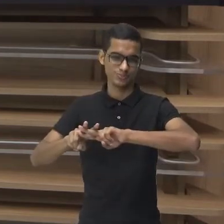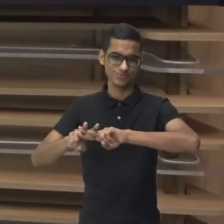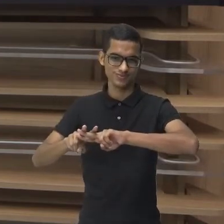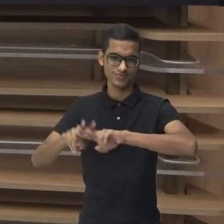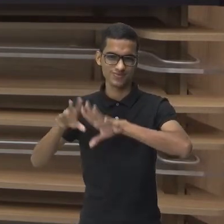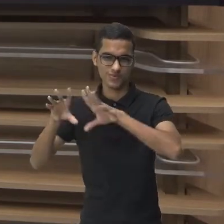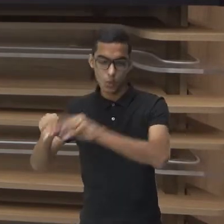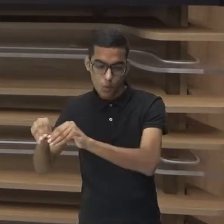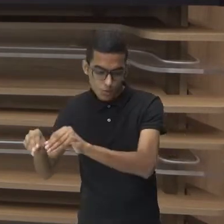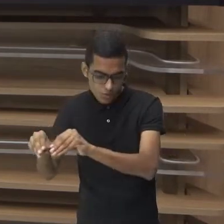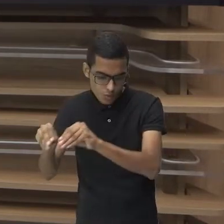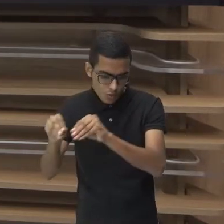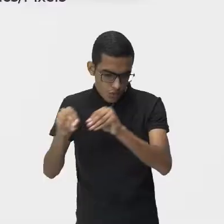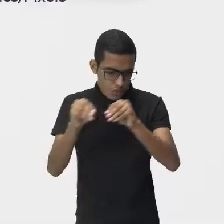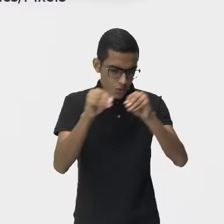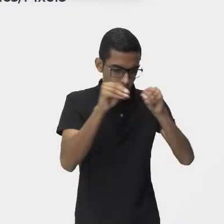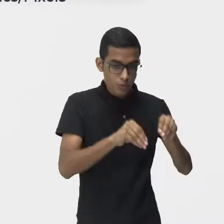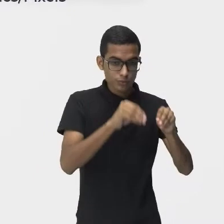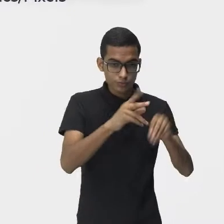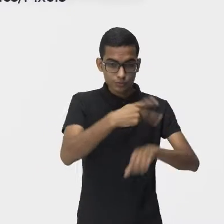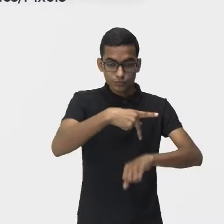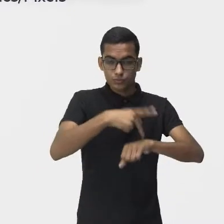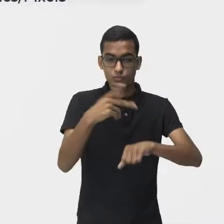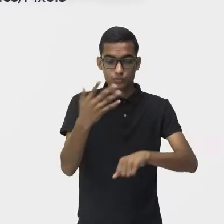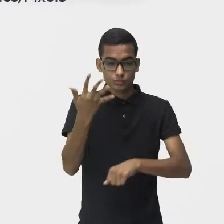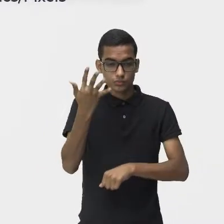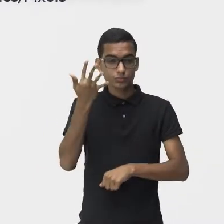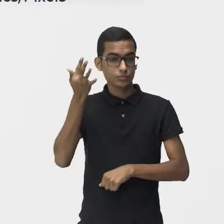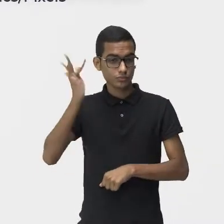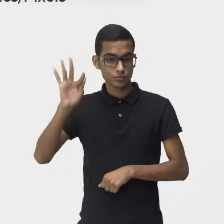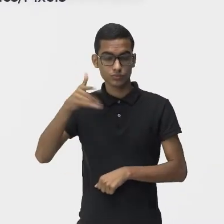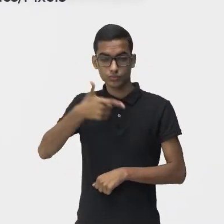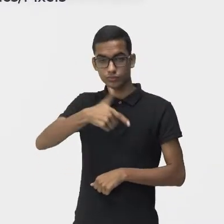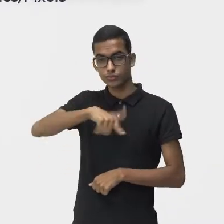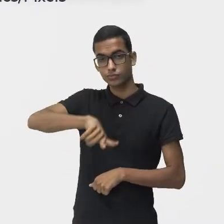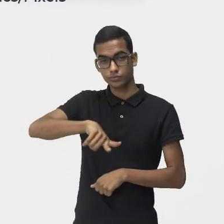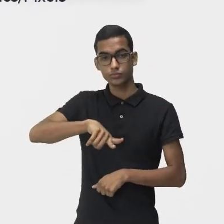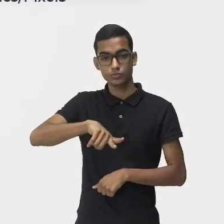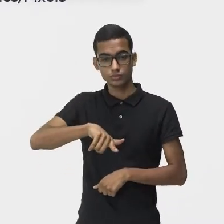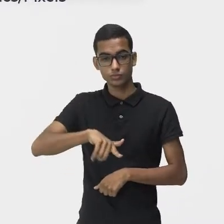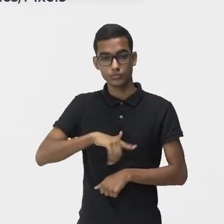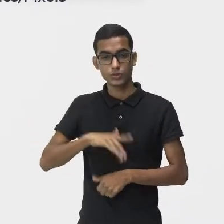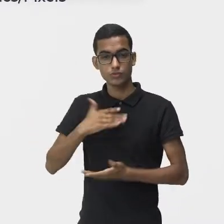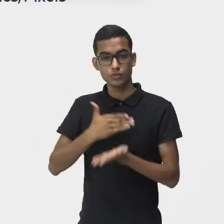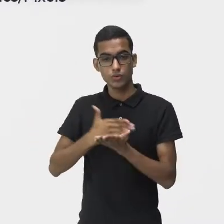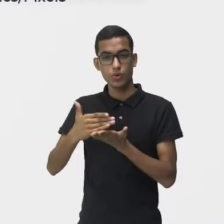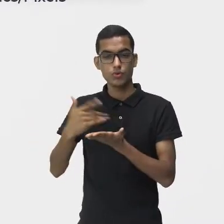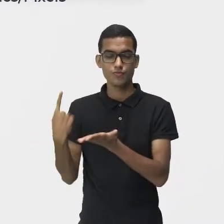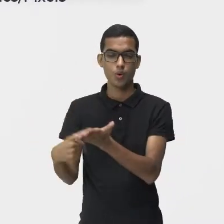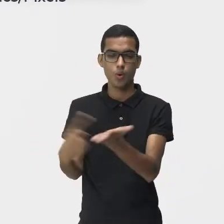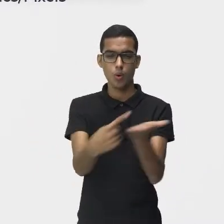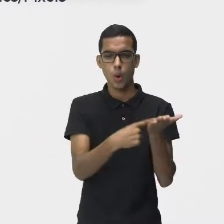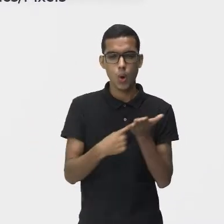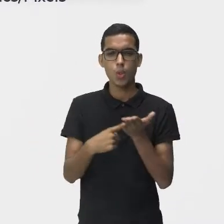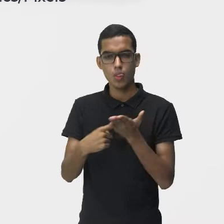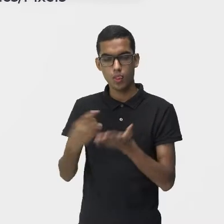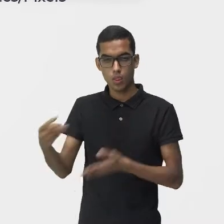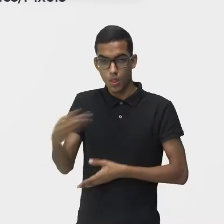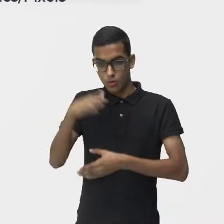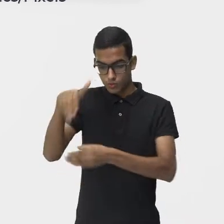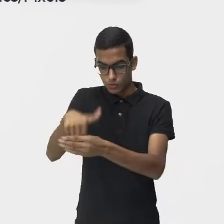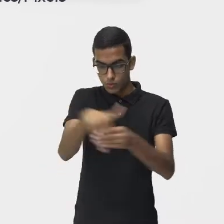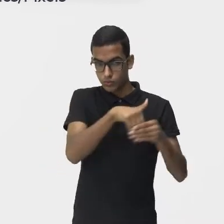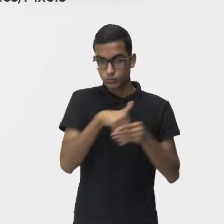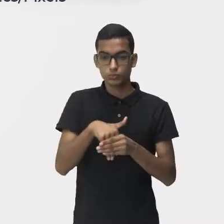ser levado de volta para a França. Nós vamos ver aí, então, sendo convocadas novas eleições